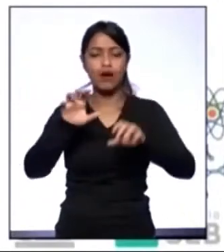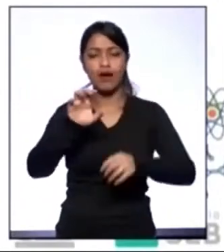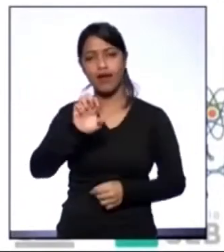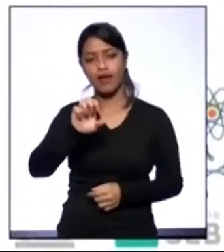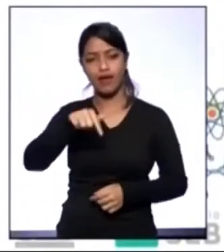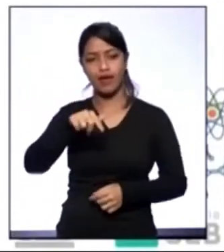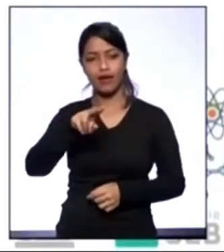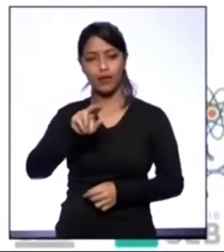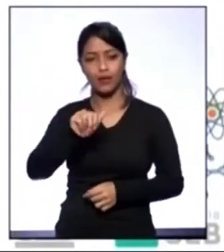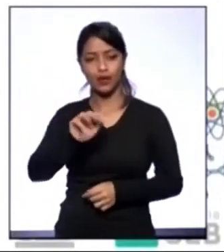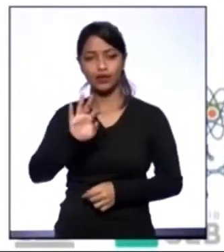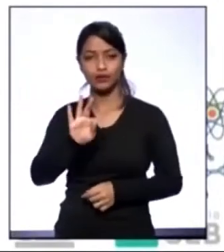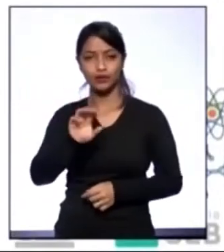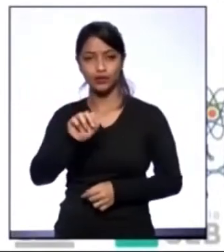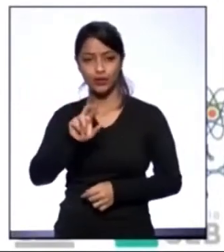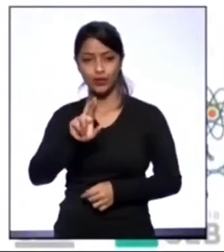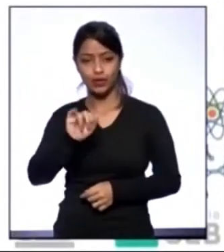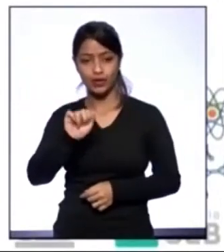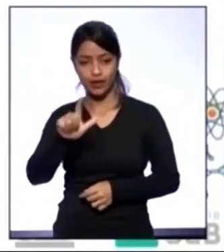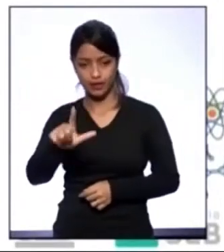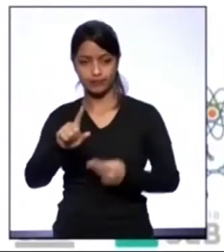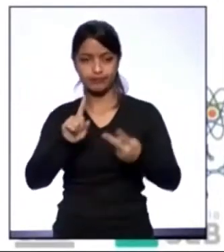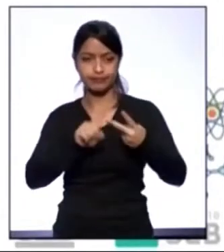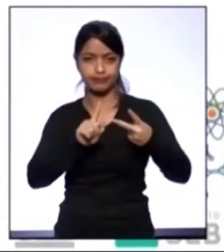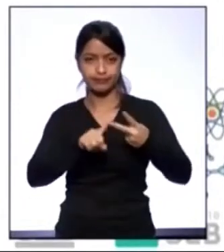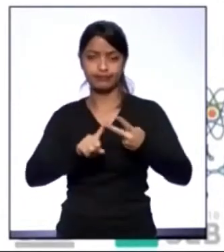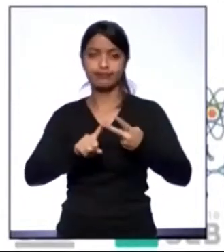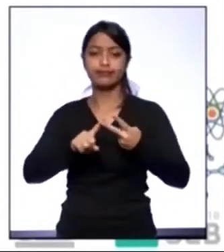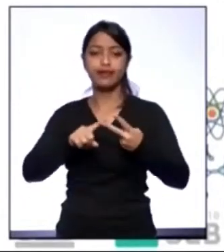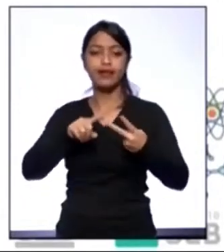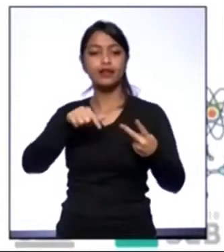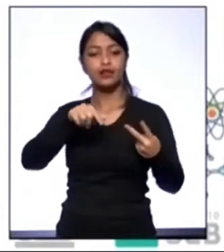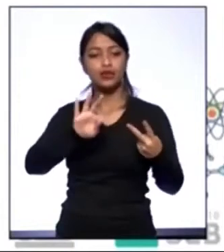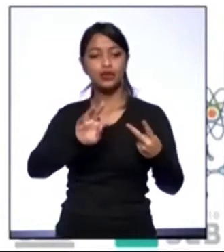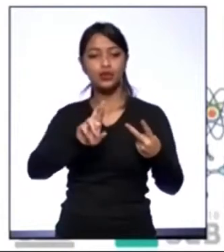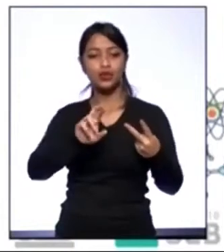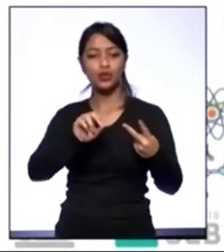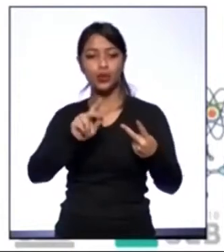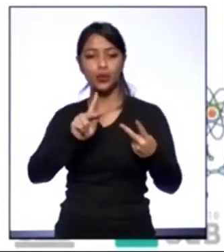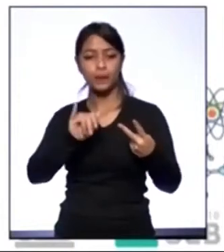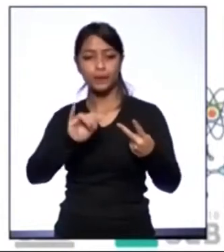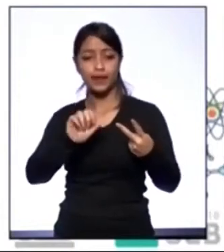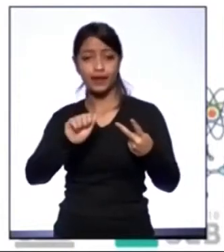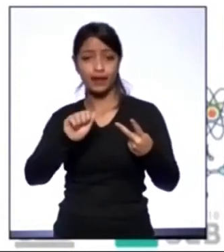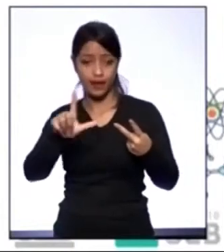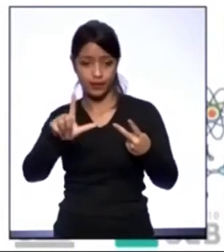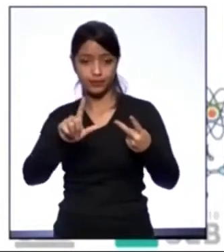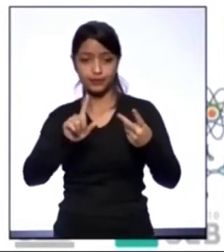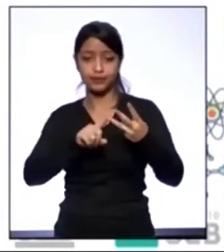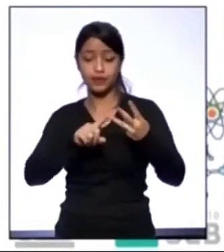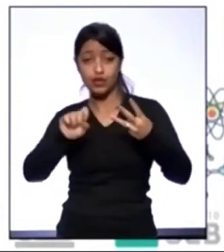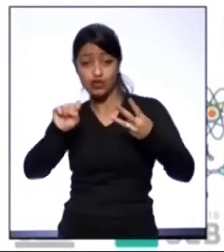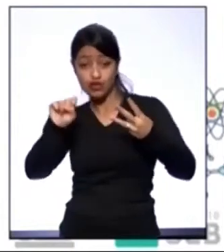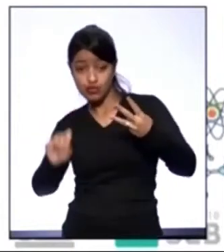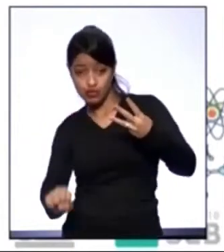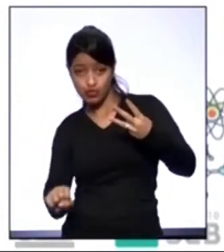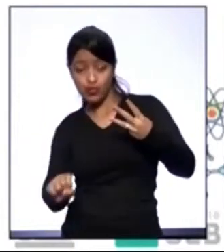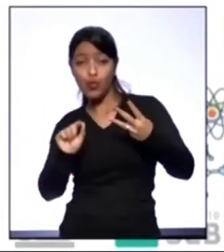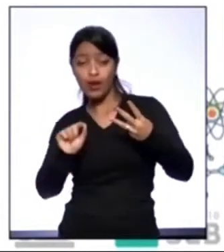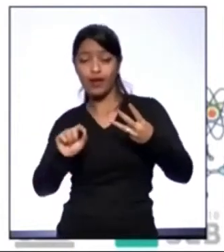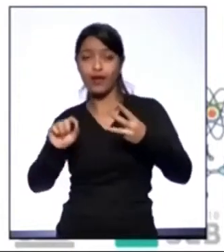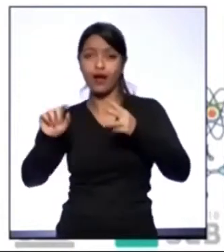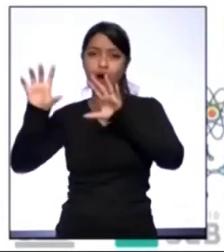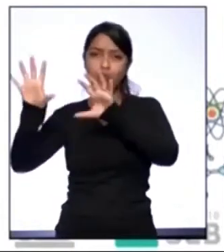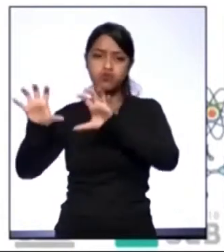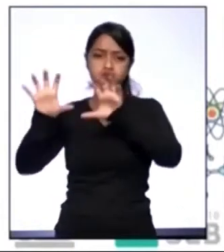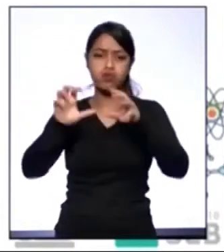massas tropicais e no sul do Brasil existe a possibilidade da atuação de uma massa polar. Olhando para essa tabela, galera, o que eu tenho que deixar